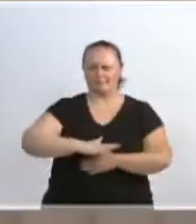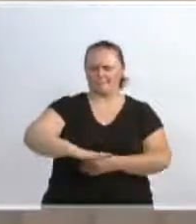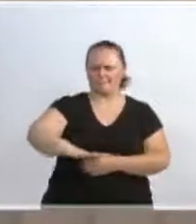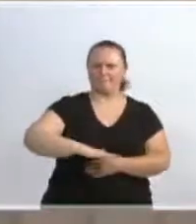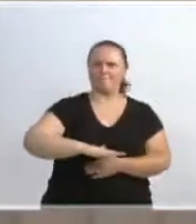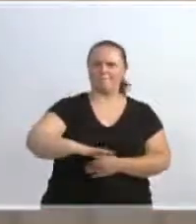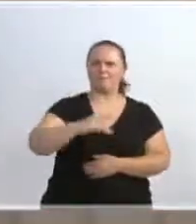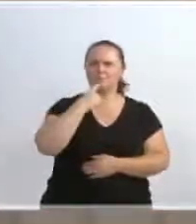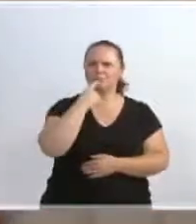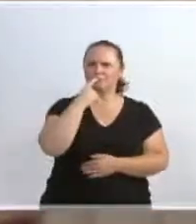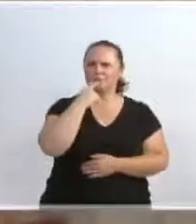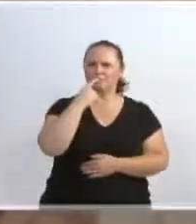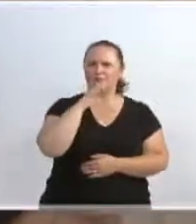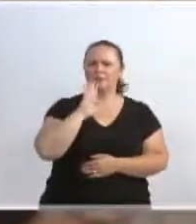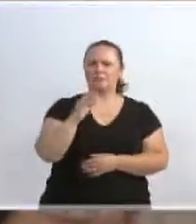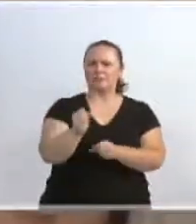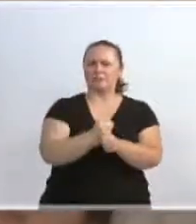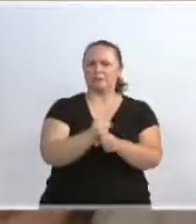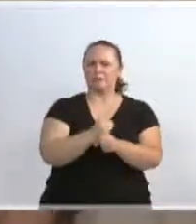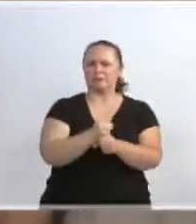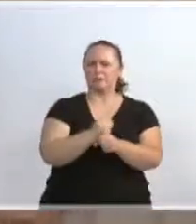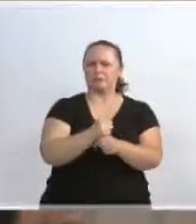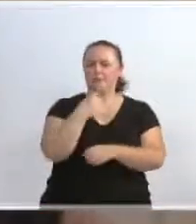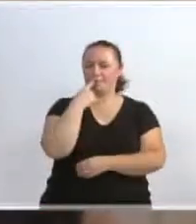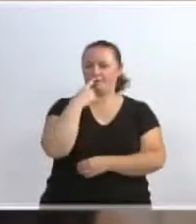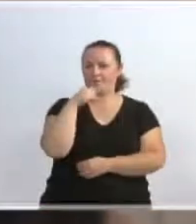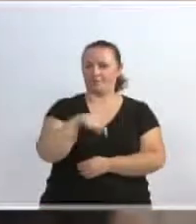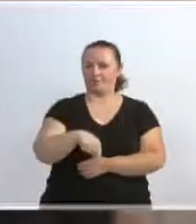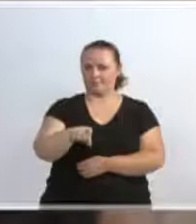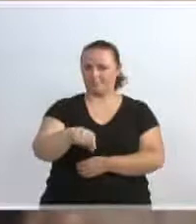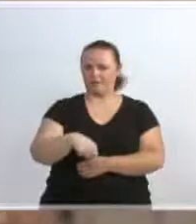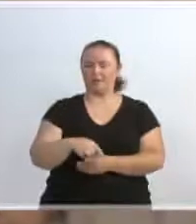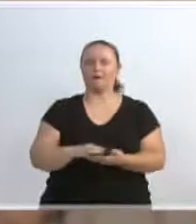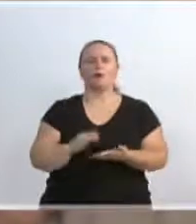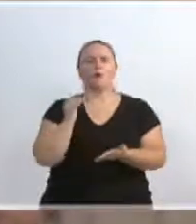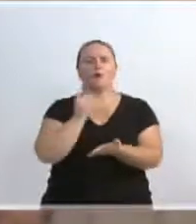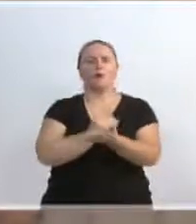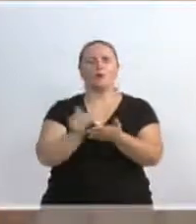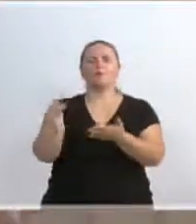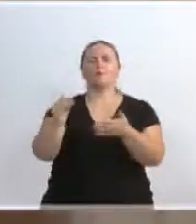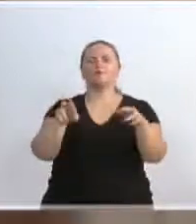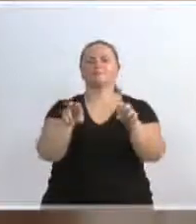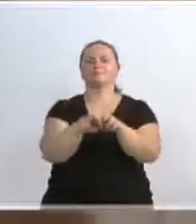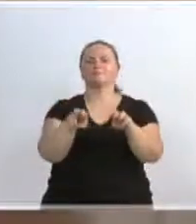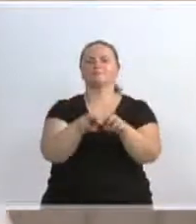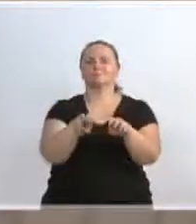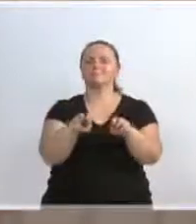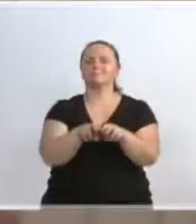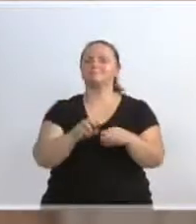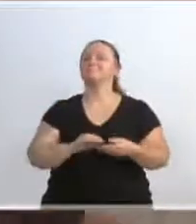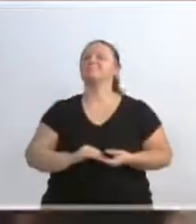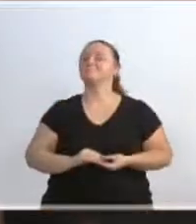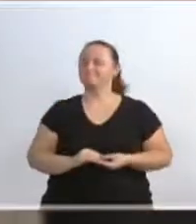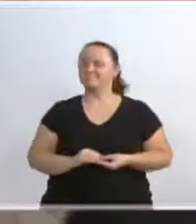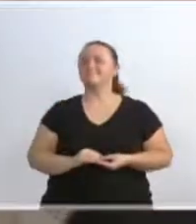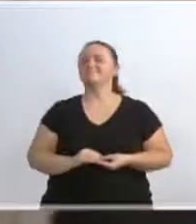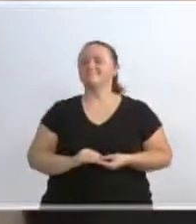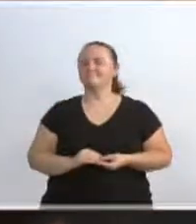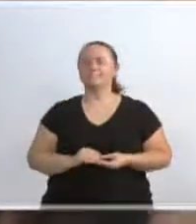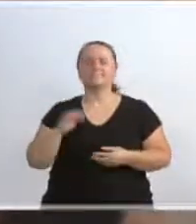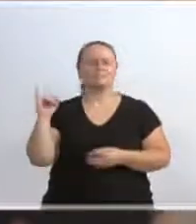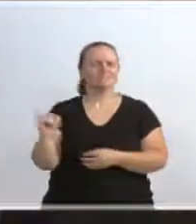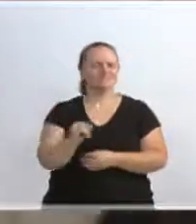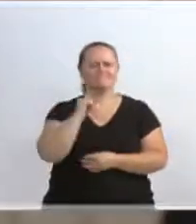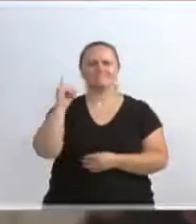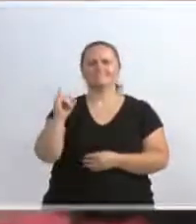vermelho, de muitos anos atrás, que foi o berço do futsal de Blumenau. Importante a volta do futsal